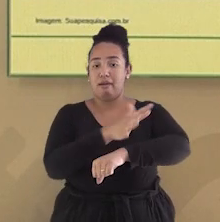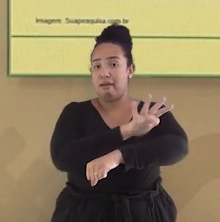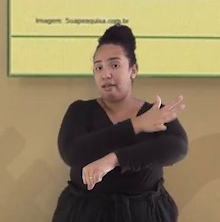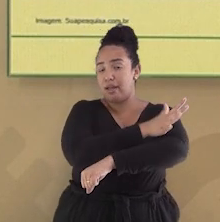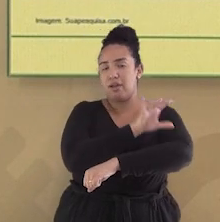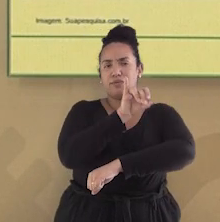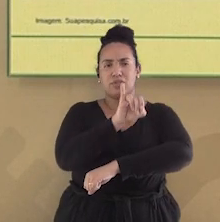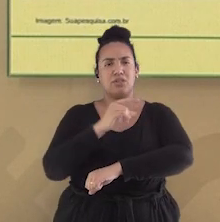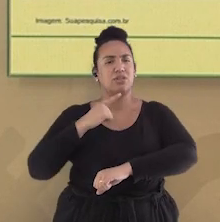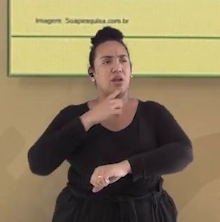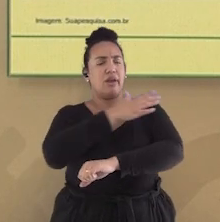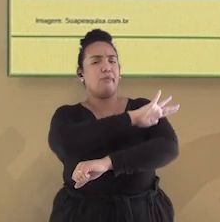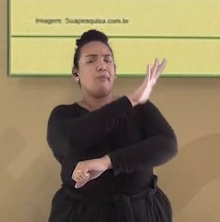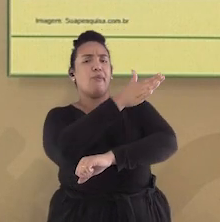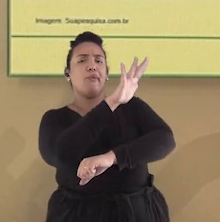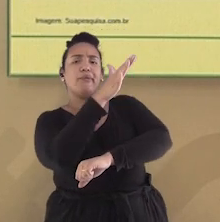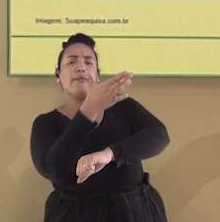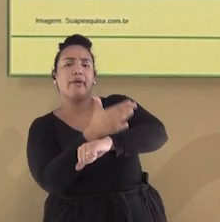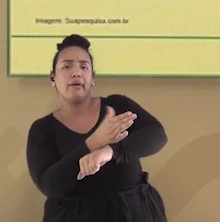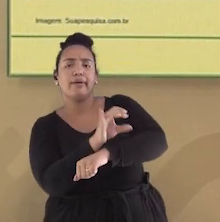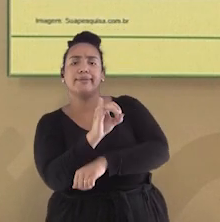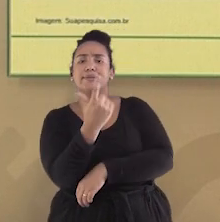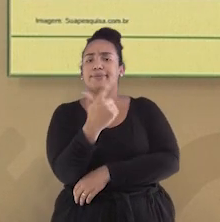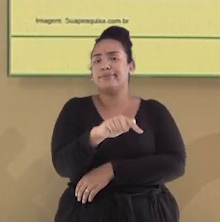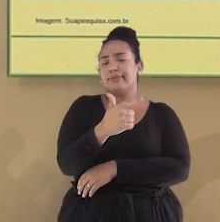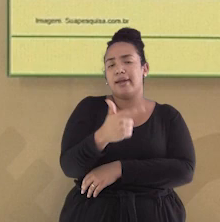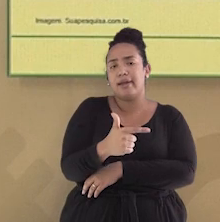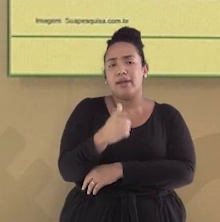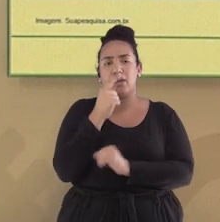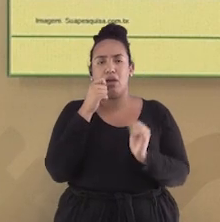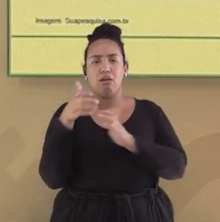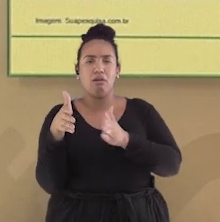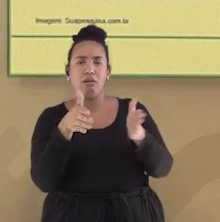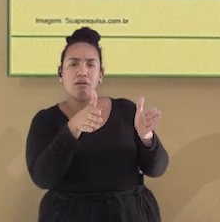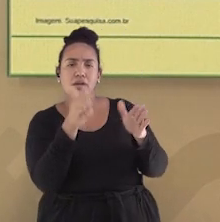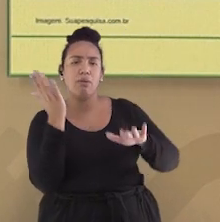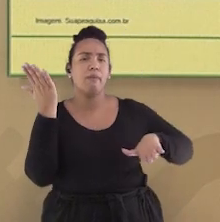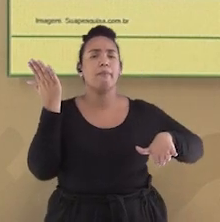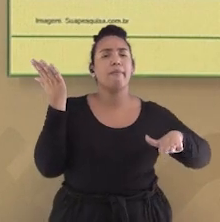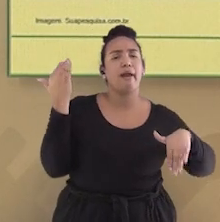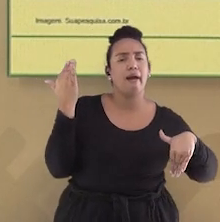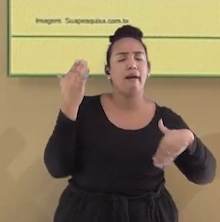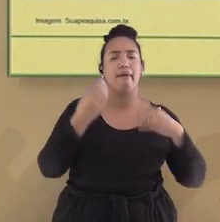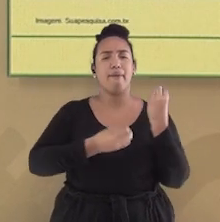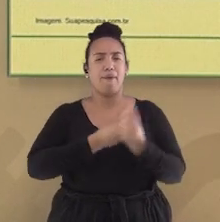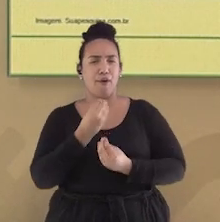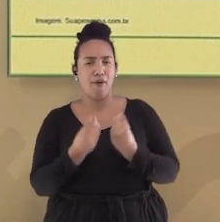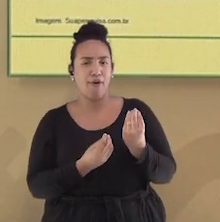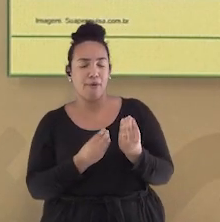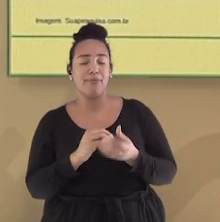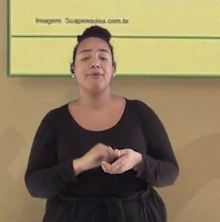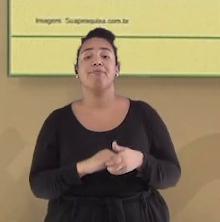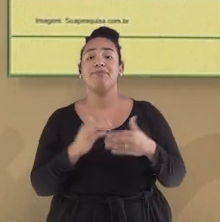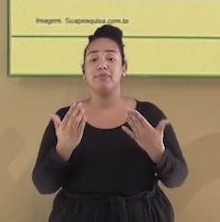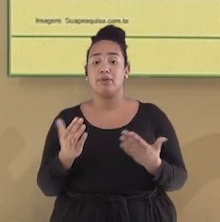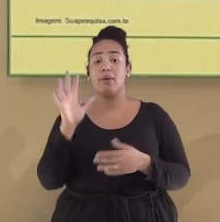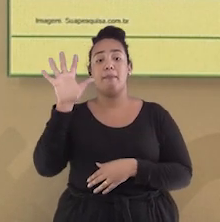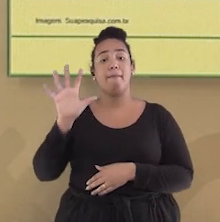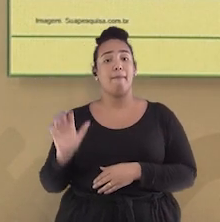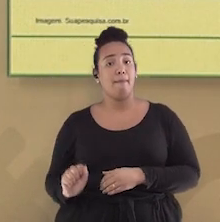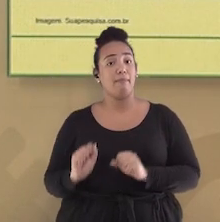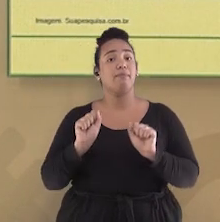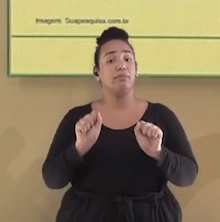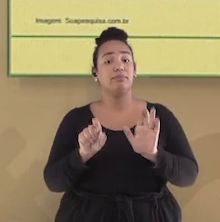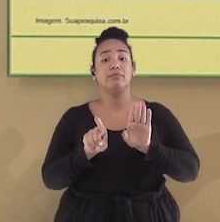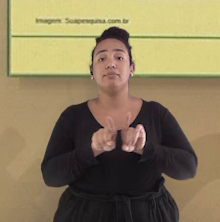Por exemplo, como é o relevo, se tem morros ou não, se tem rios, praia, vegetação.